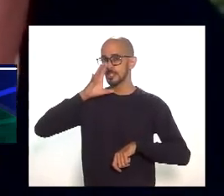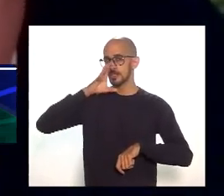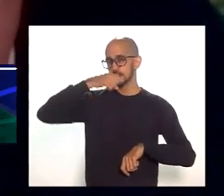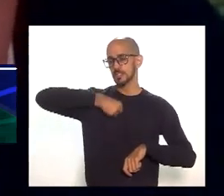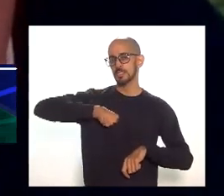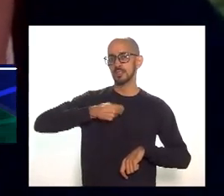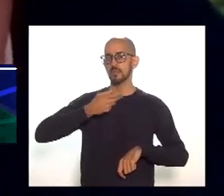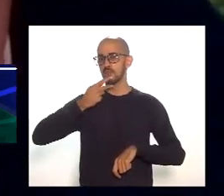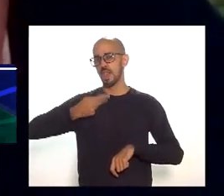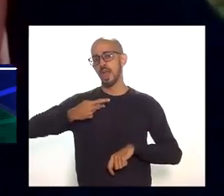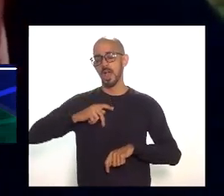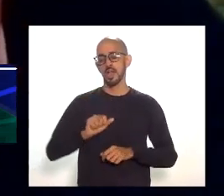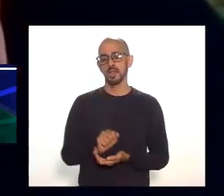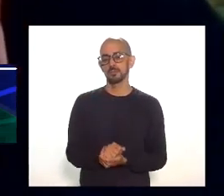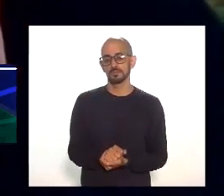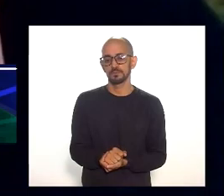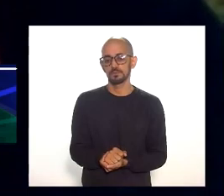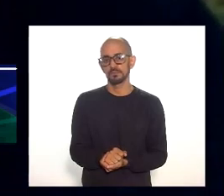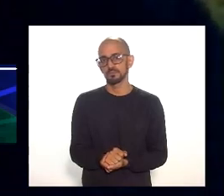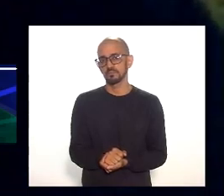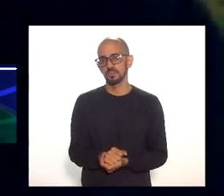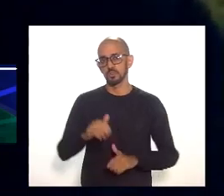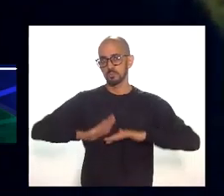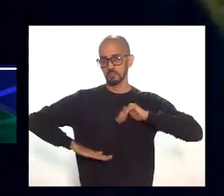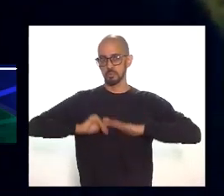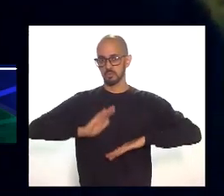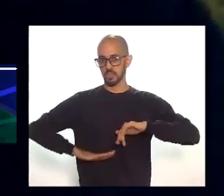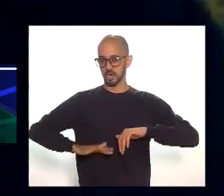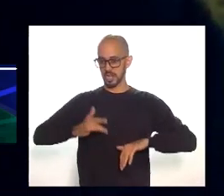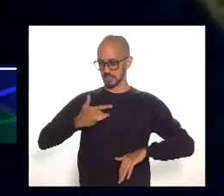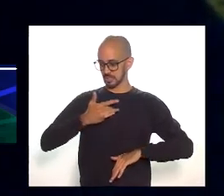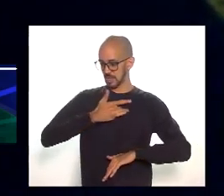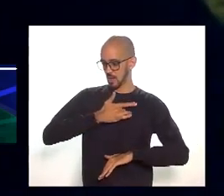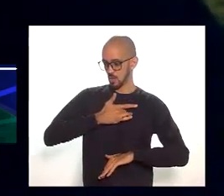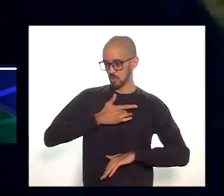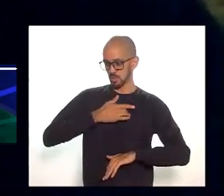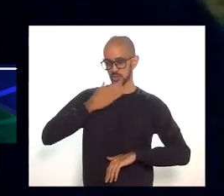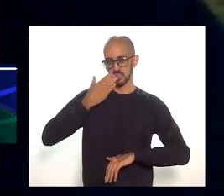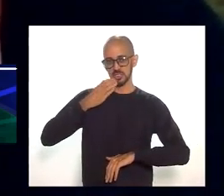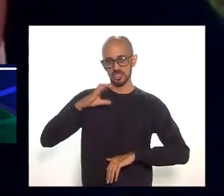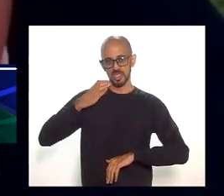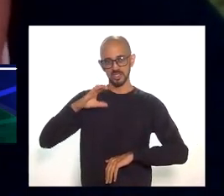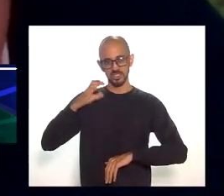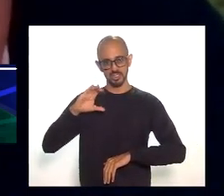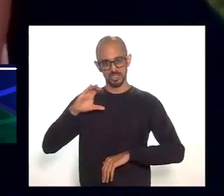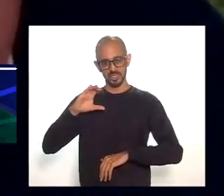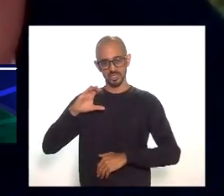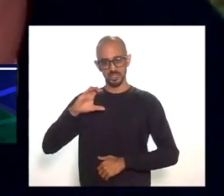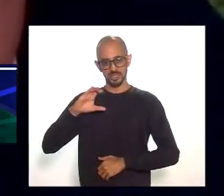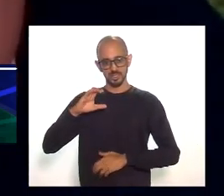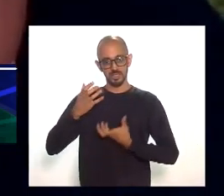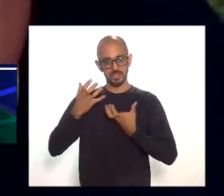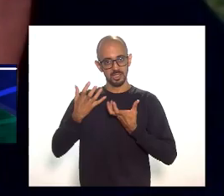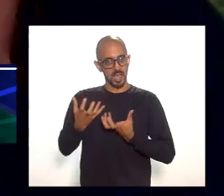que, né, os profissionais da área da saúde, os cientistas, né,